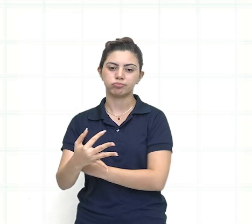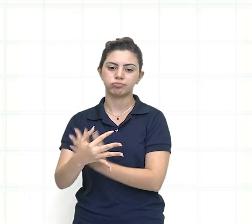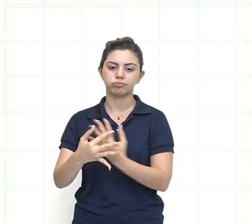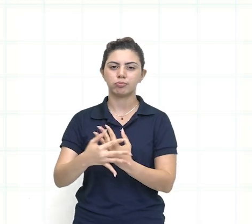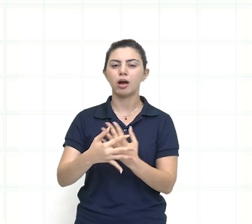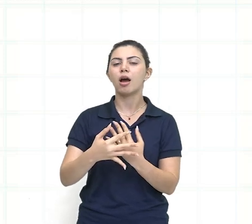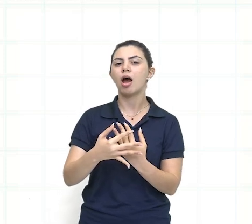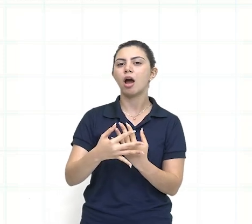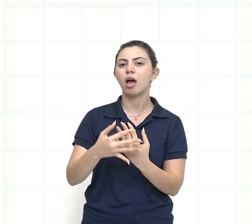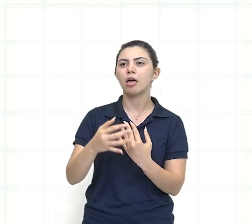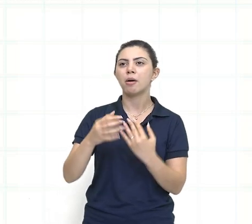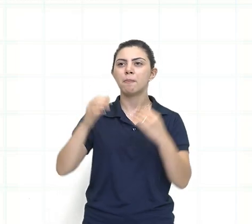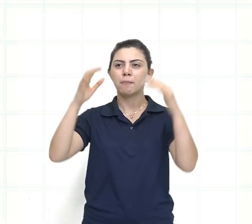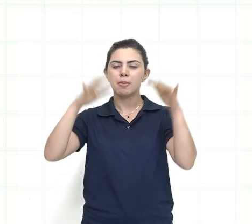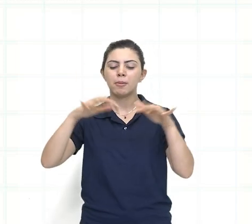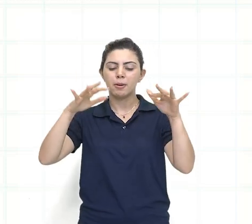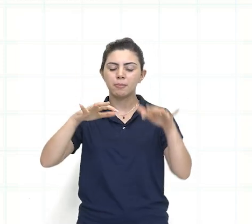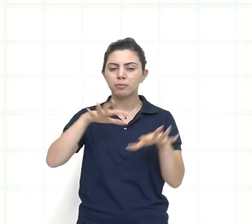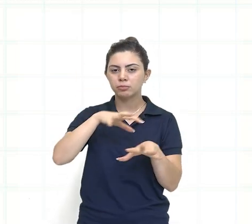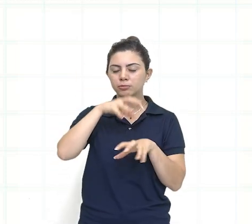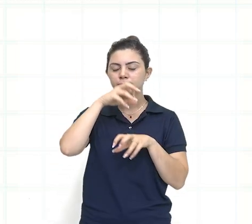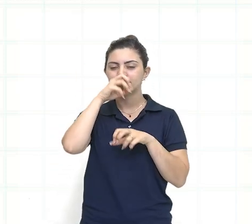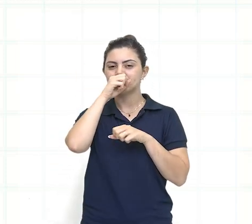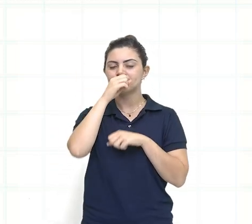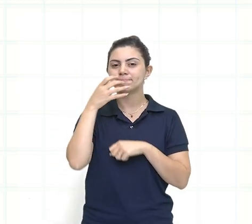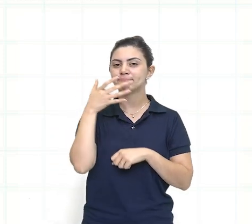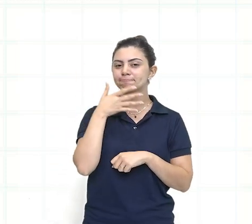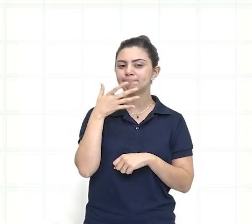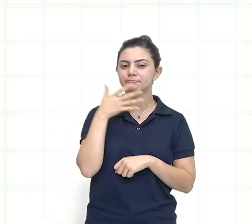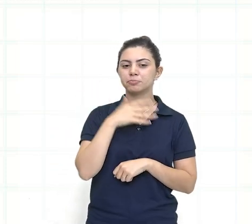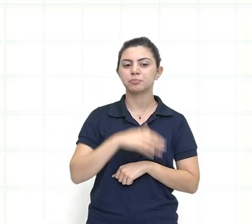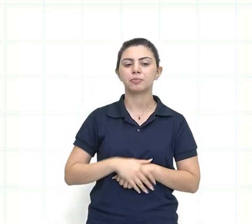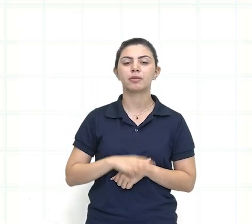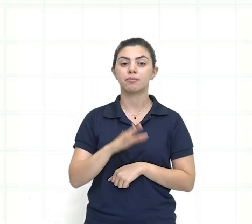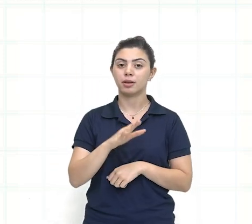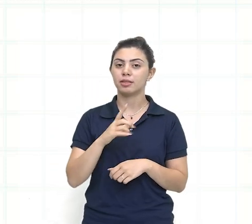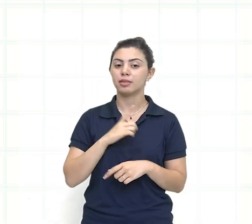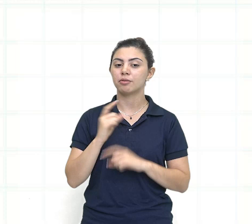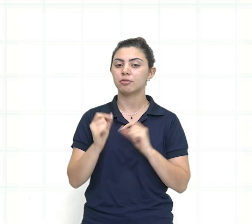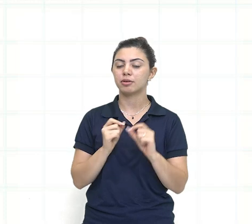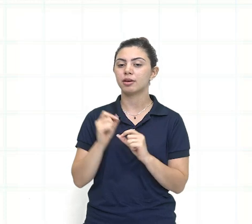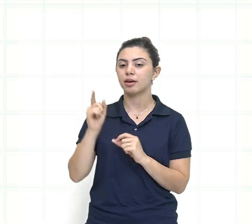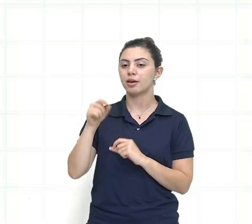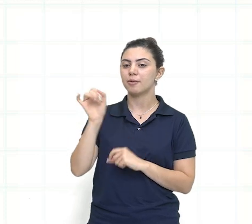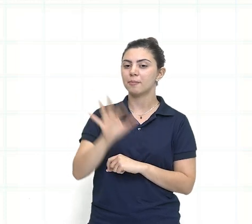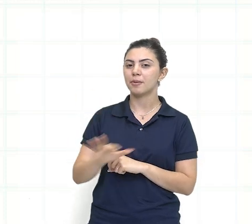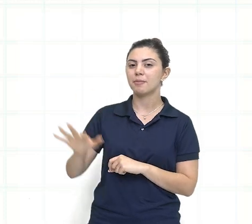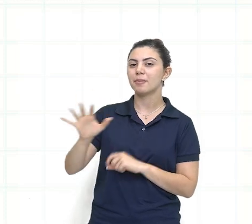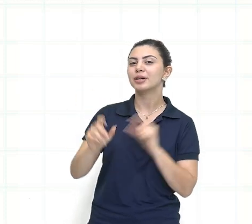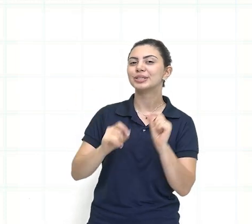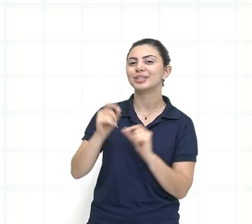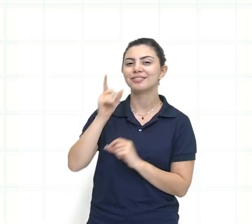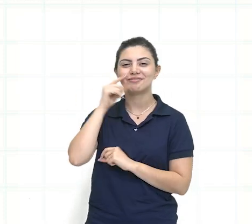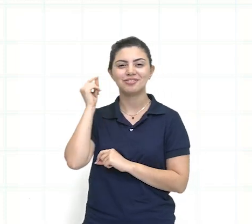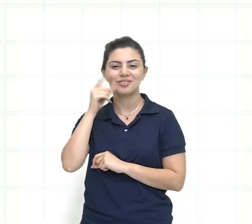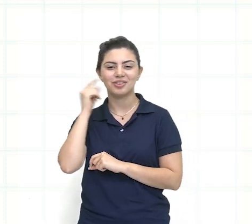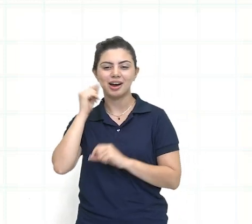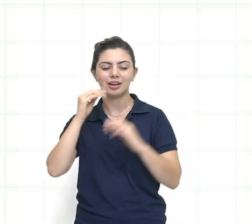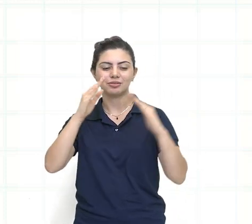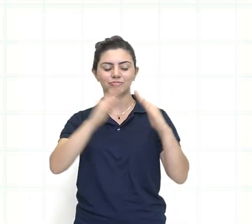molhado. Observem aí. Então, a gente, inclusive, a gente colocou uma imagem aí, olha, o gato andando no telhado. A